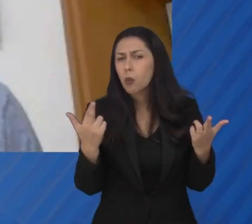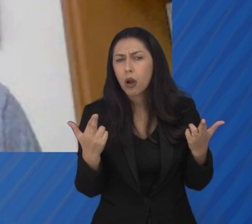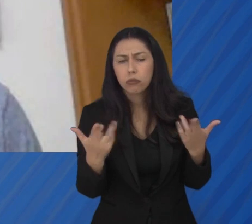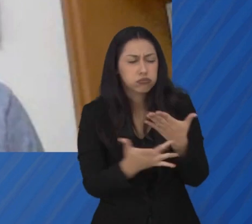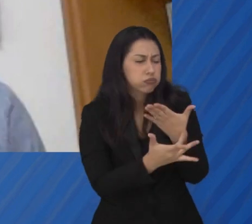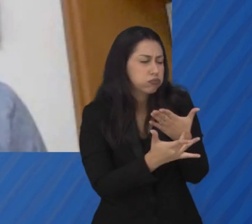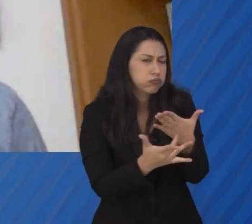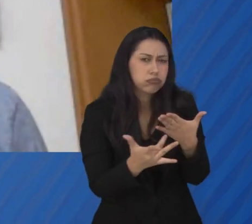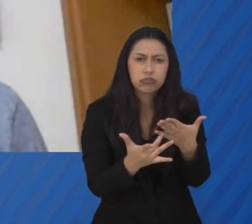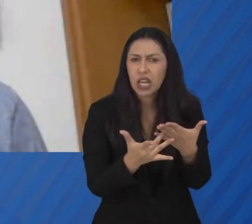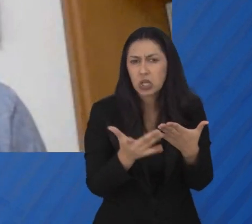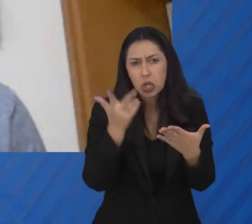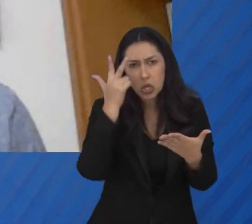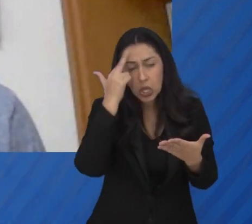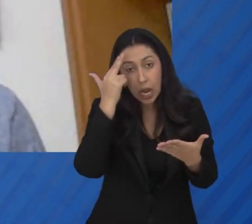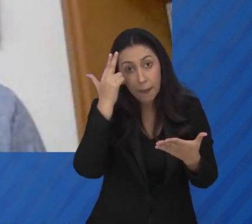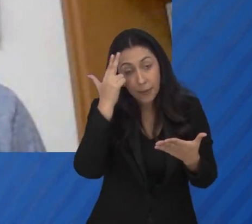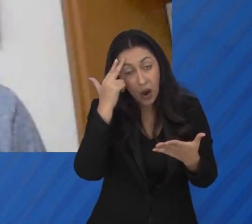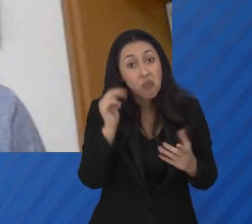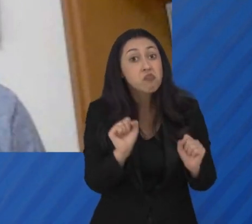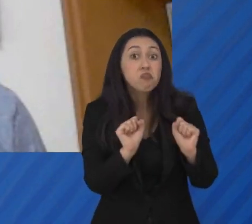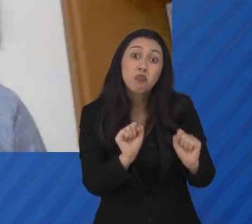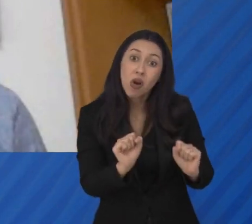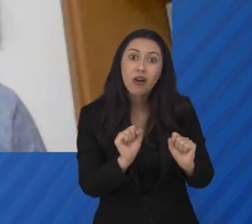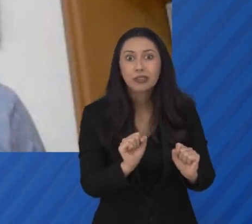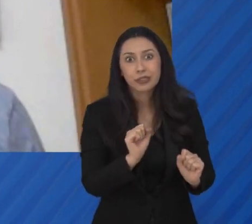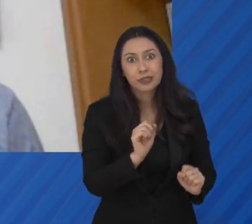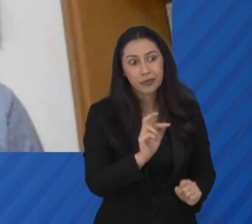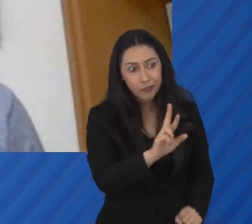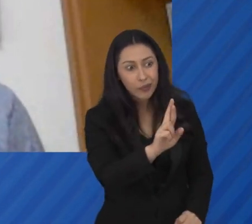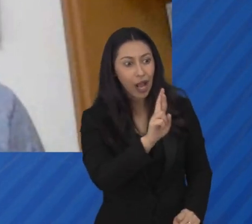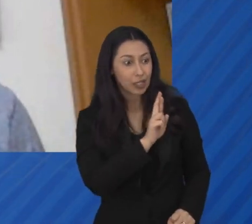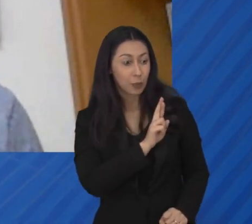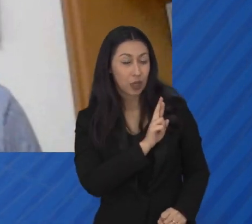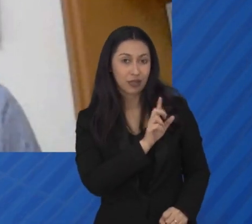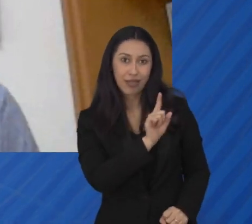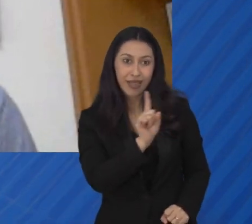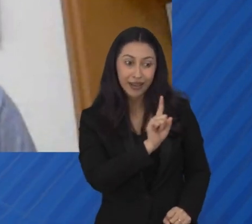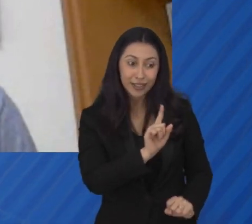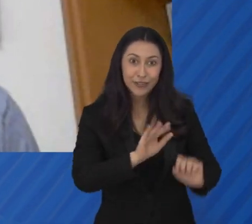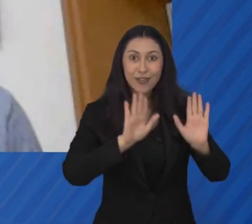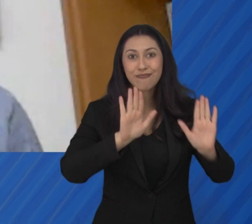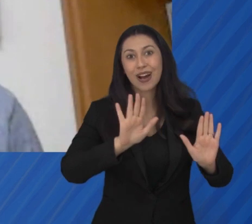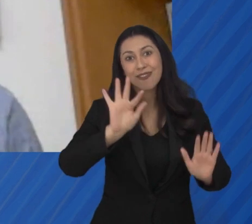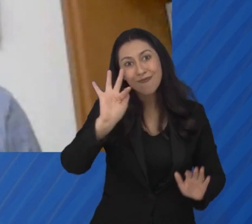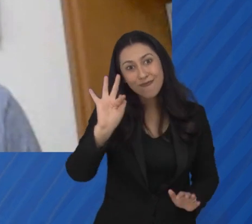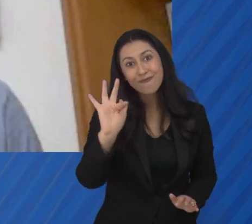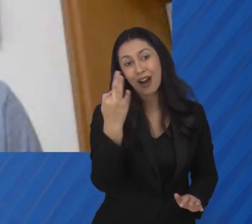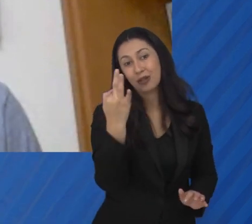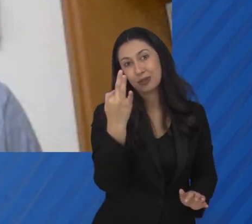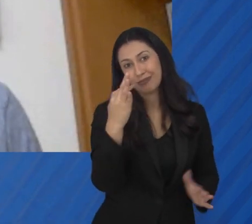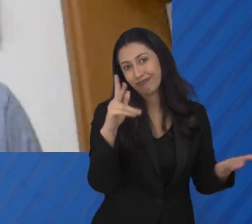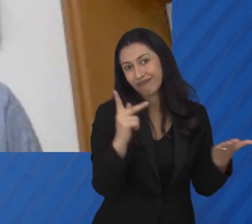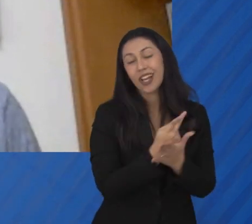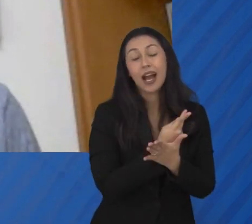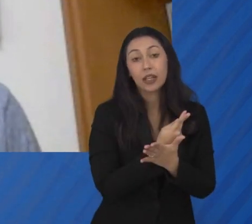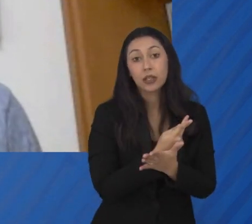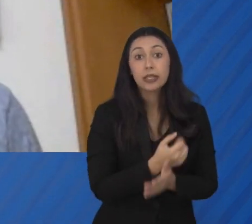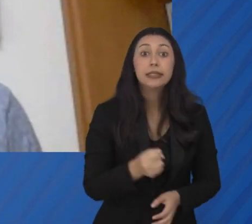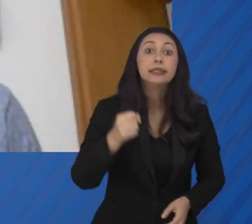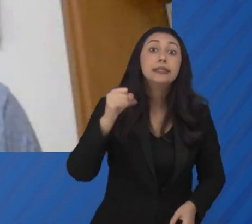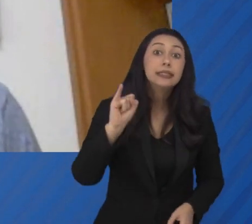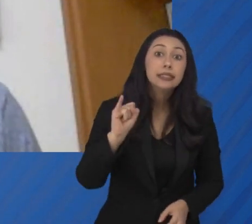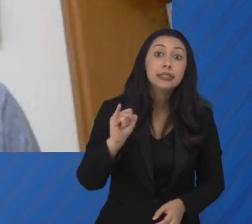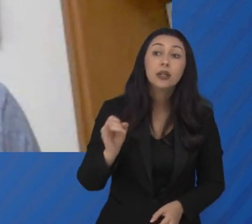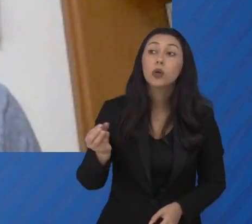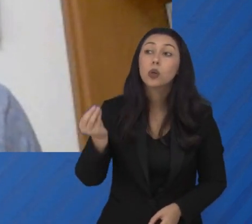negativo. Como qualquer teste laboratorial, ele pode dar falsos negativos, né? E